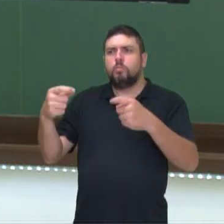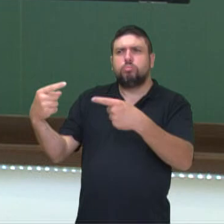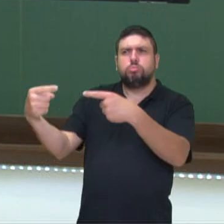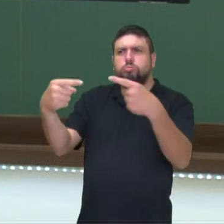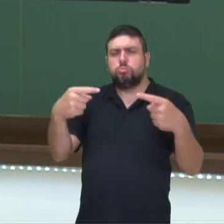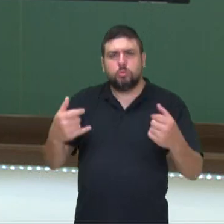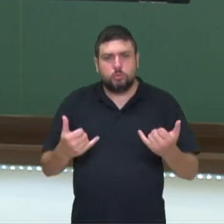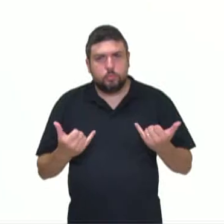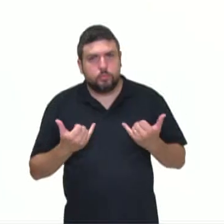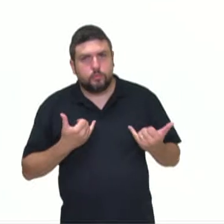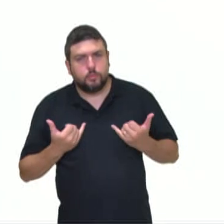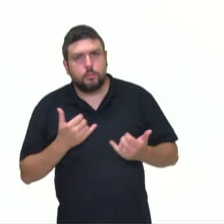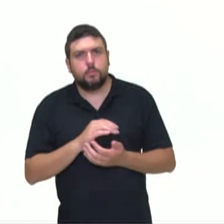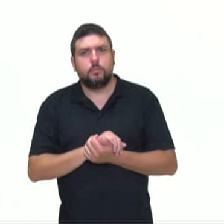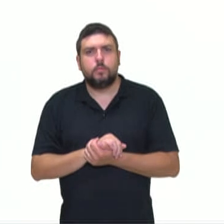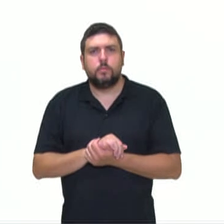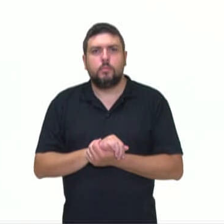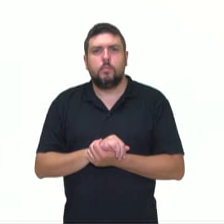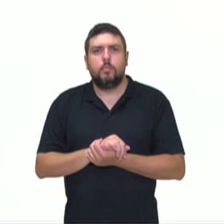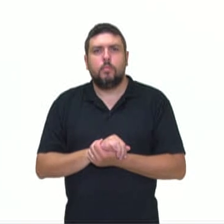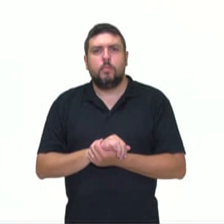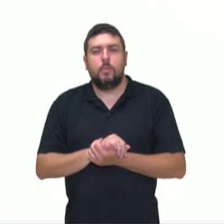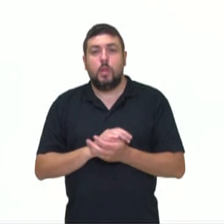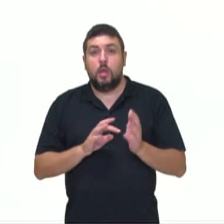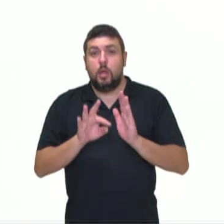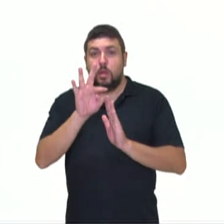discutido. Nós temos textos